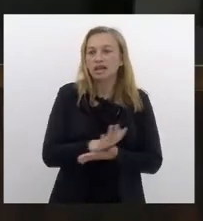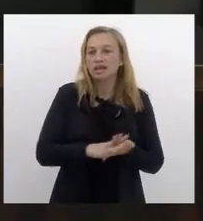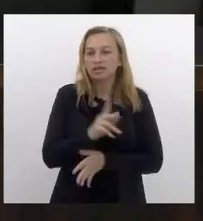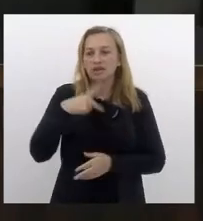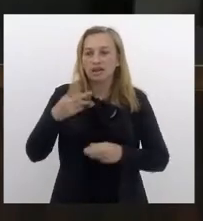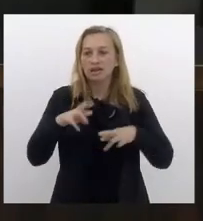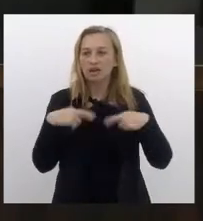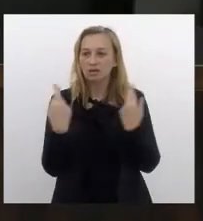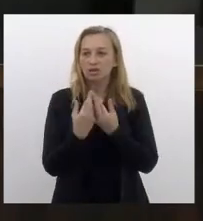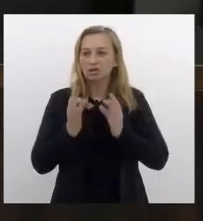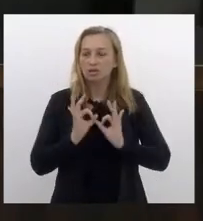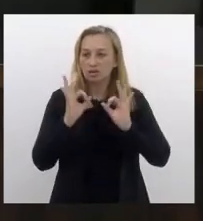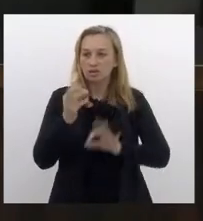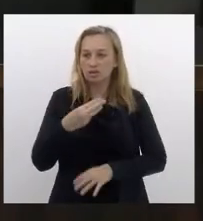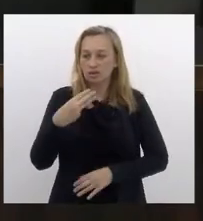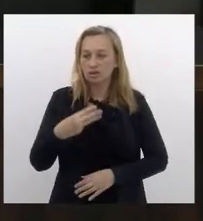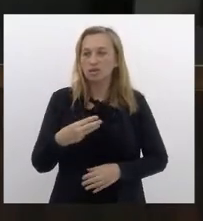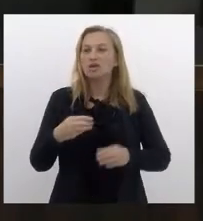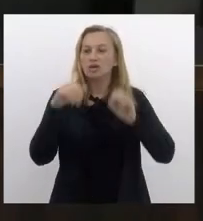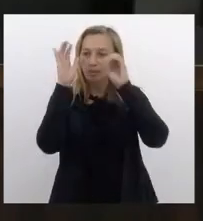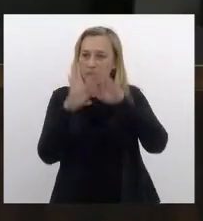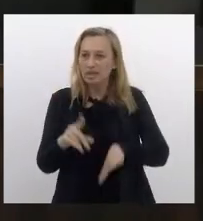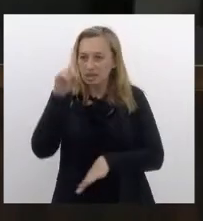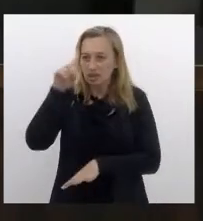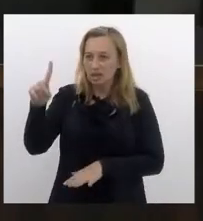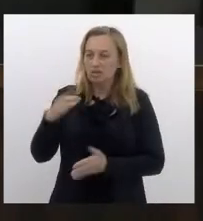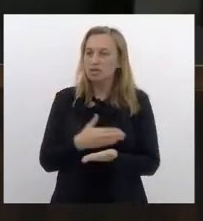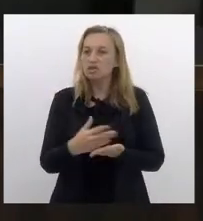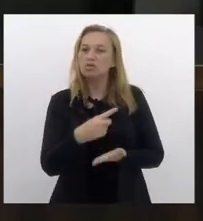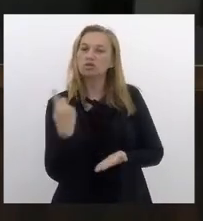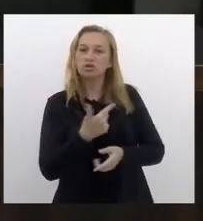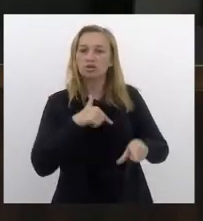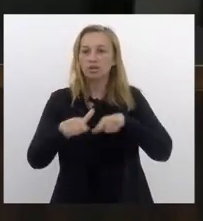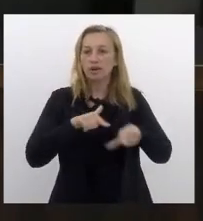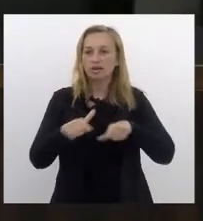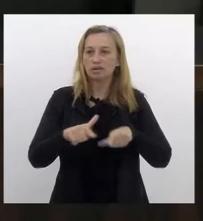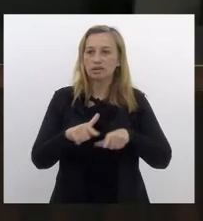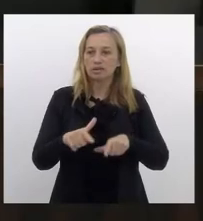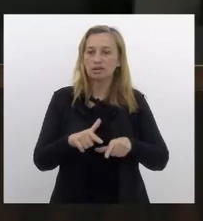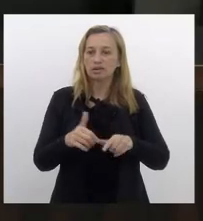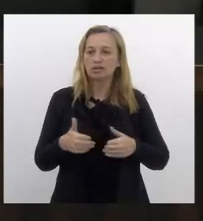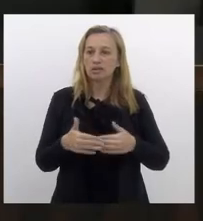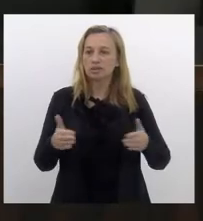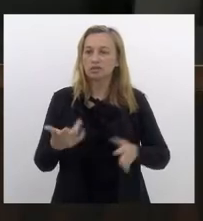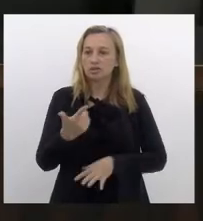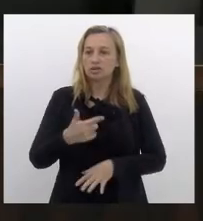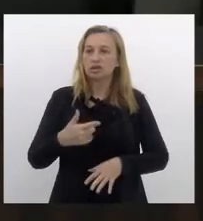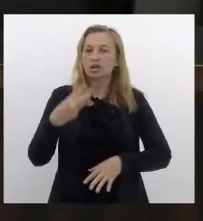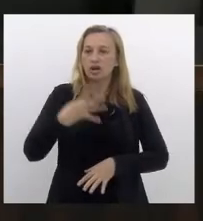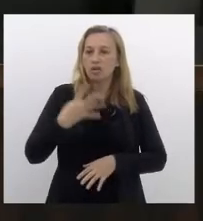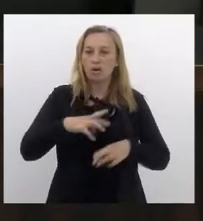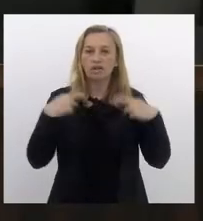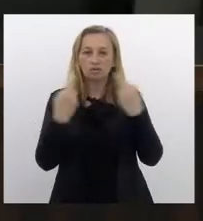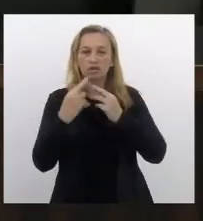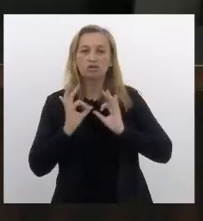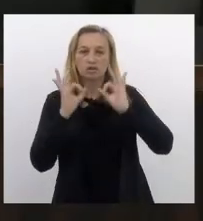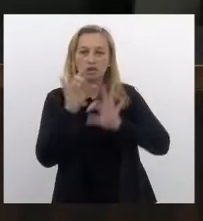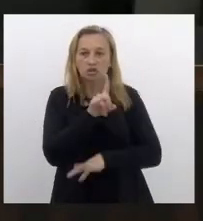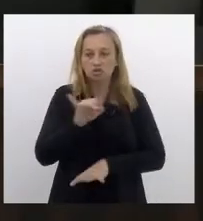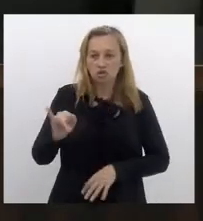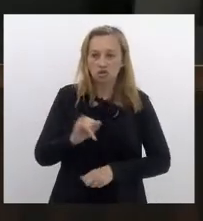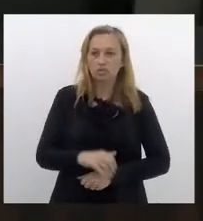mesmo está encerrada. Havendo número legal sobre a proteção de Deus, iniciamos os nossos trabalhos. Está aberta a quarta sessão extraordinária do